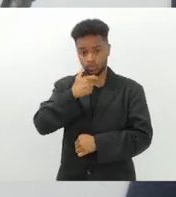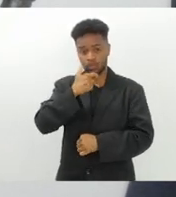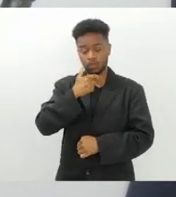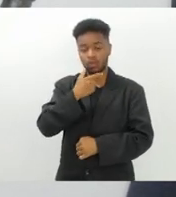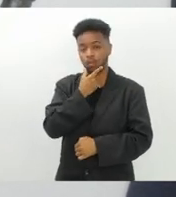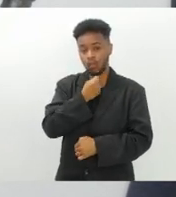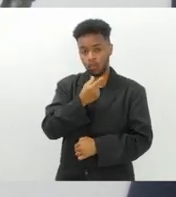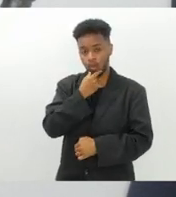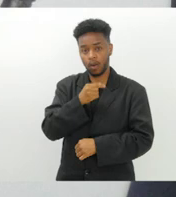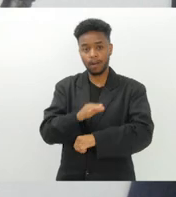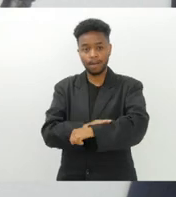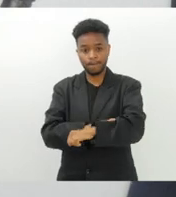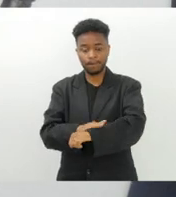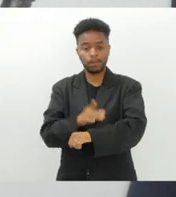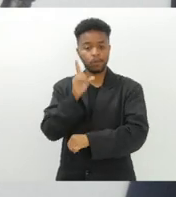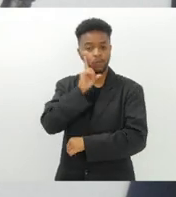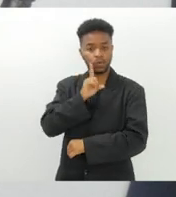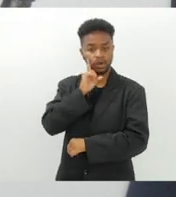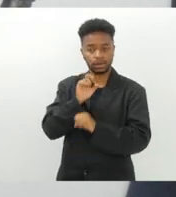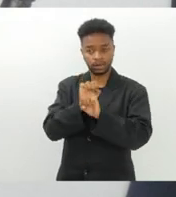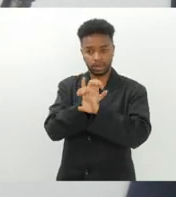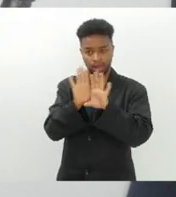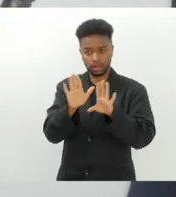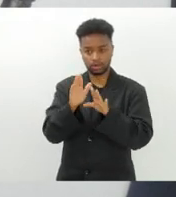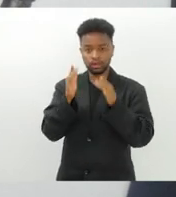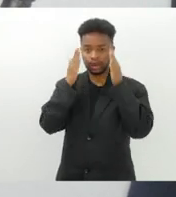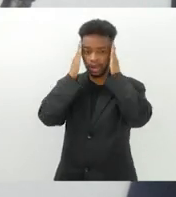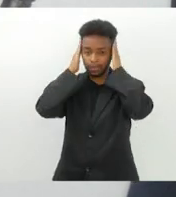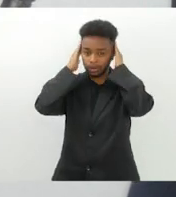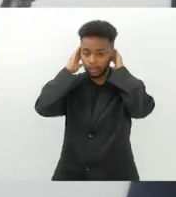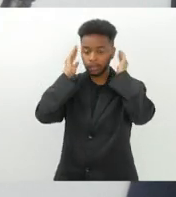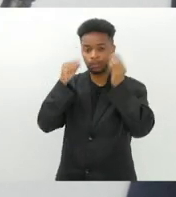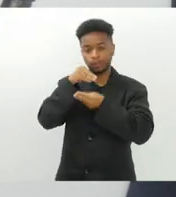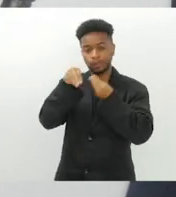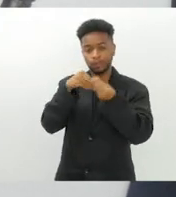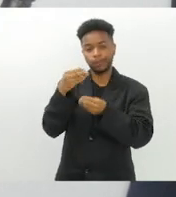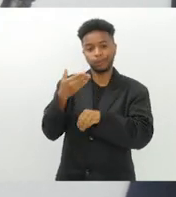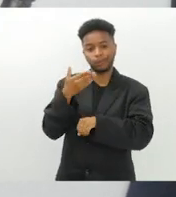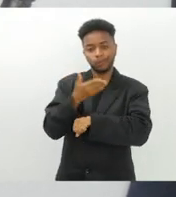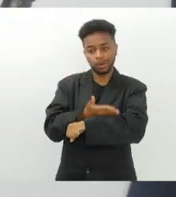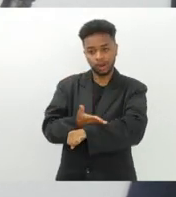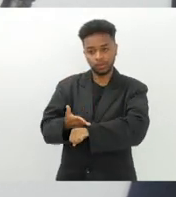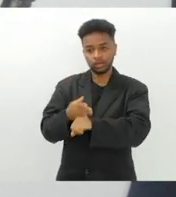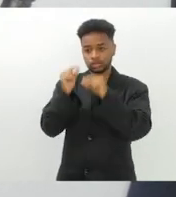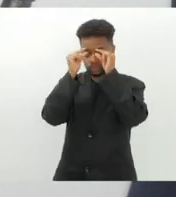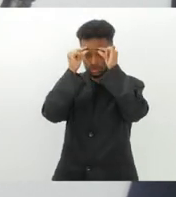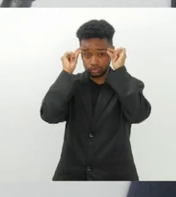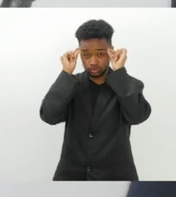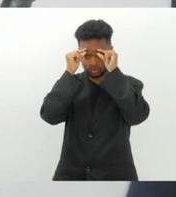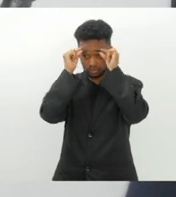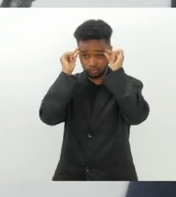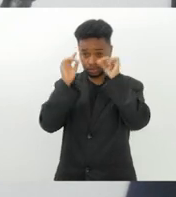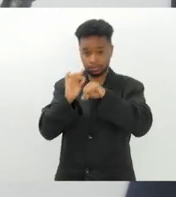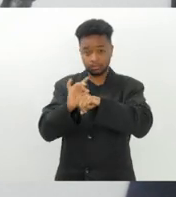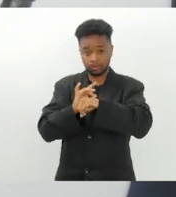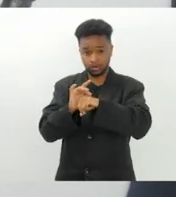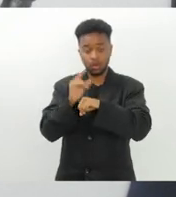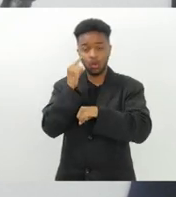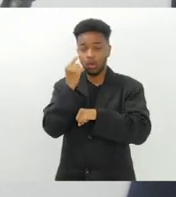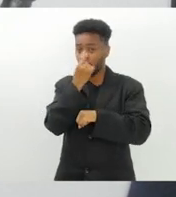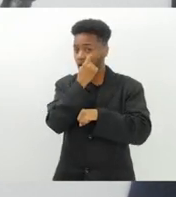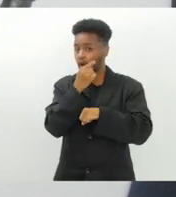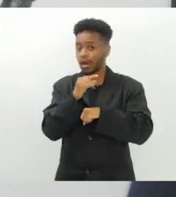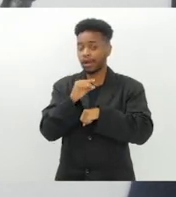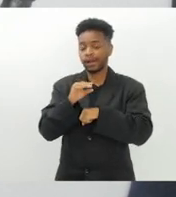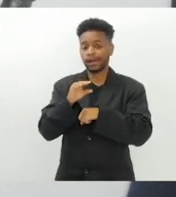sou um homem de pele morena clara, com cabelos grisalhos, sobrancelhas pretas, olhos